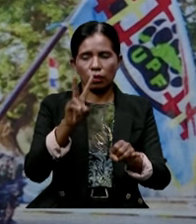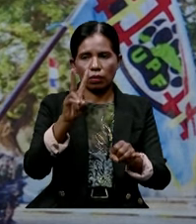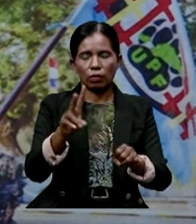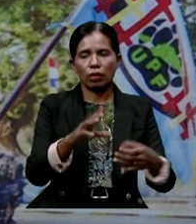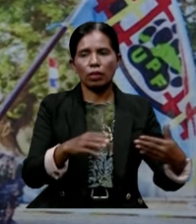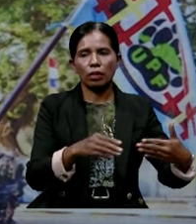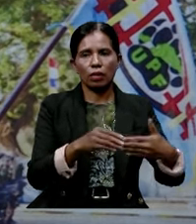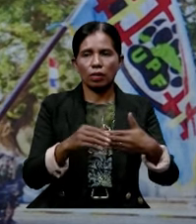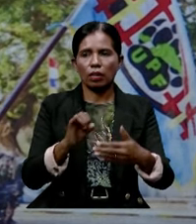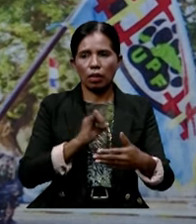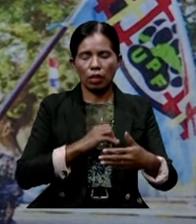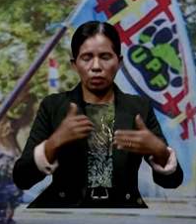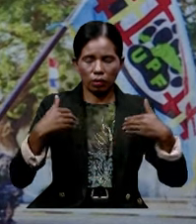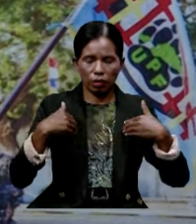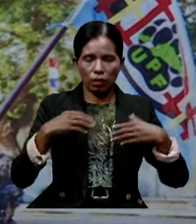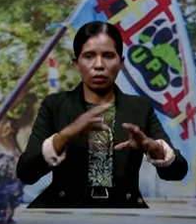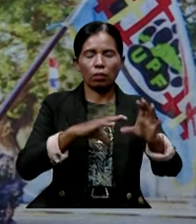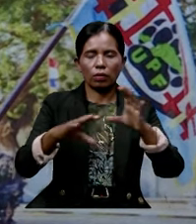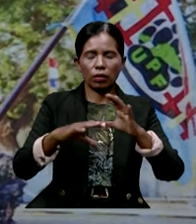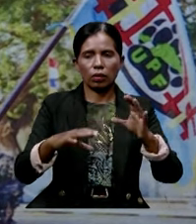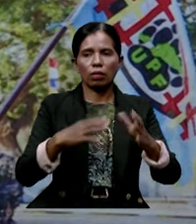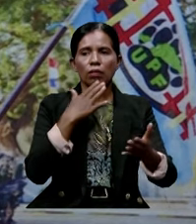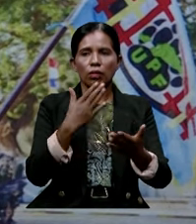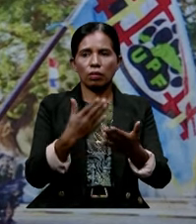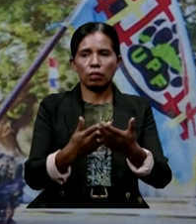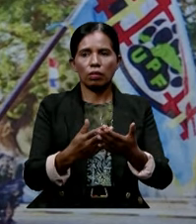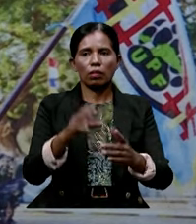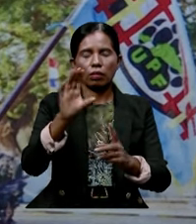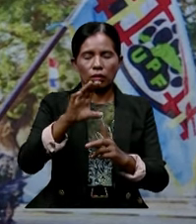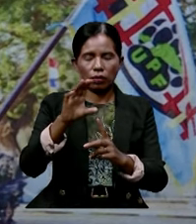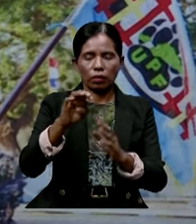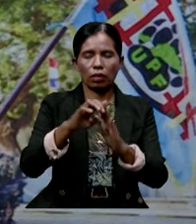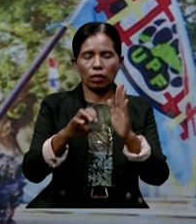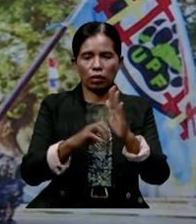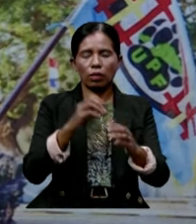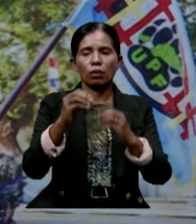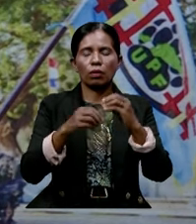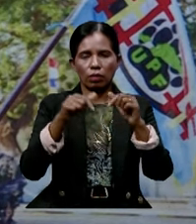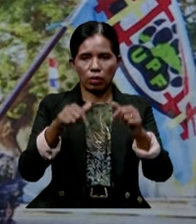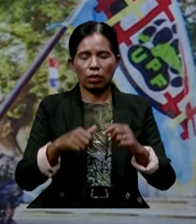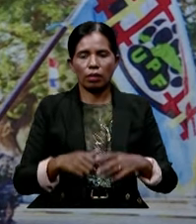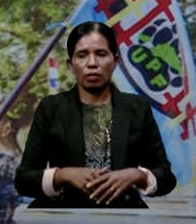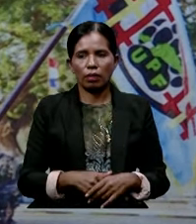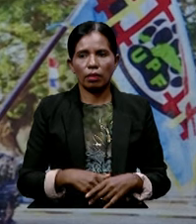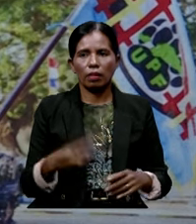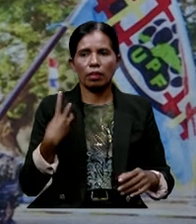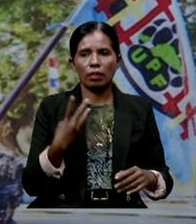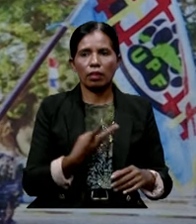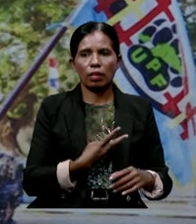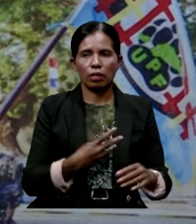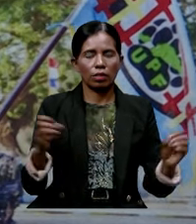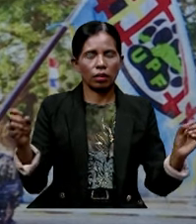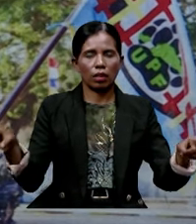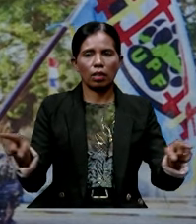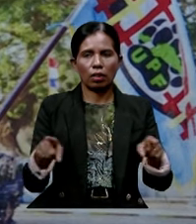máximo ao ia comunicação dia com serviço estado major general quando vai dane ida ida ne si la sai